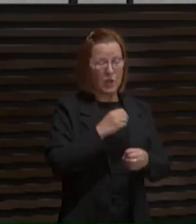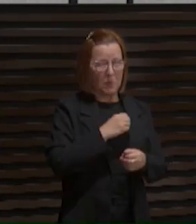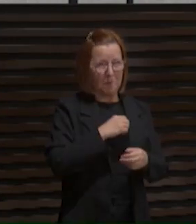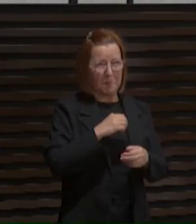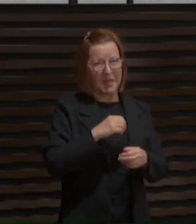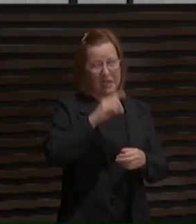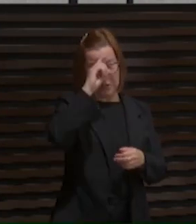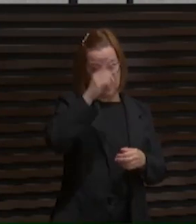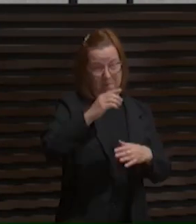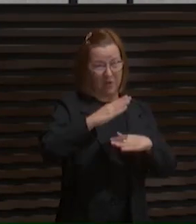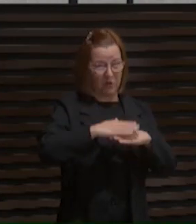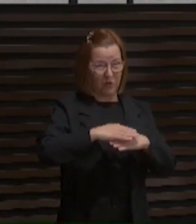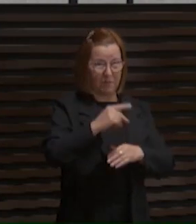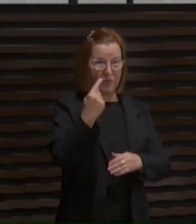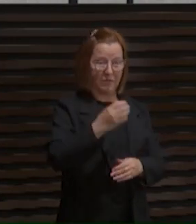debaixo do reino dele.